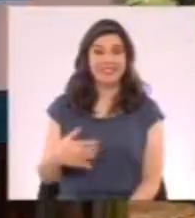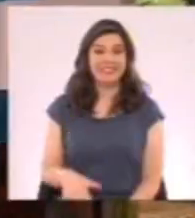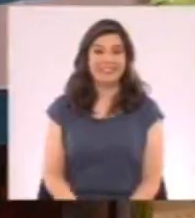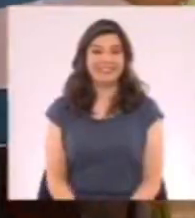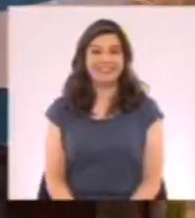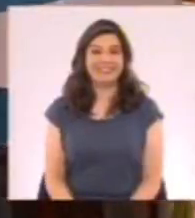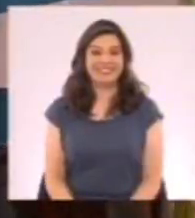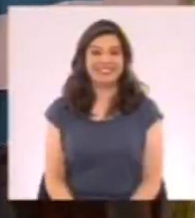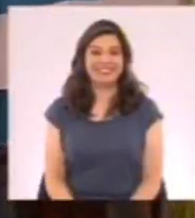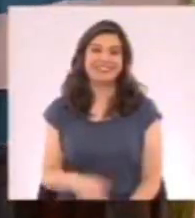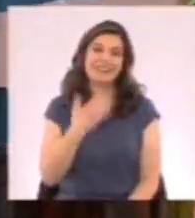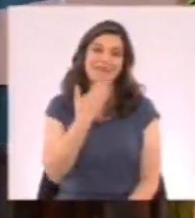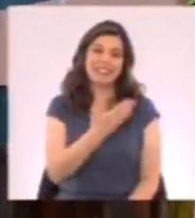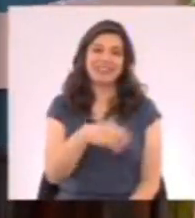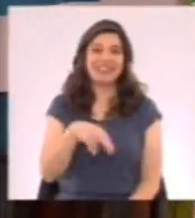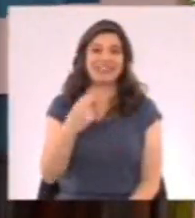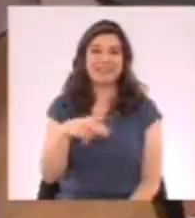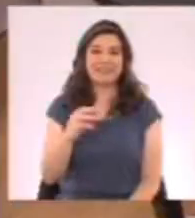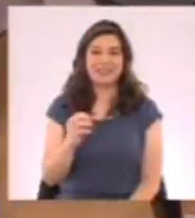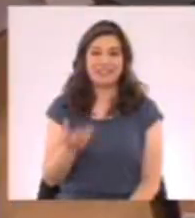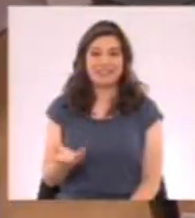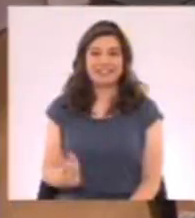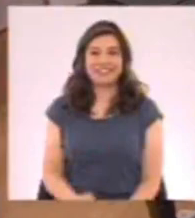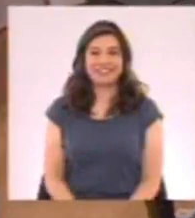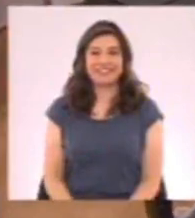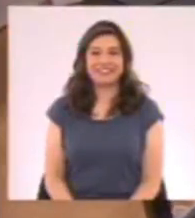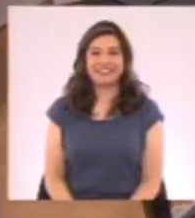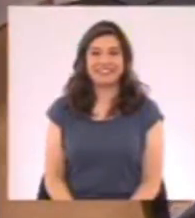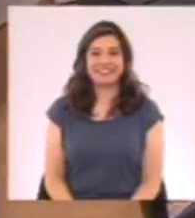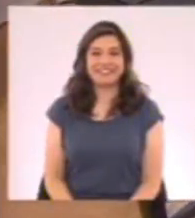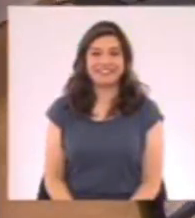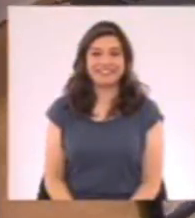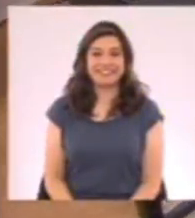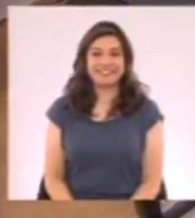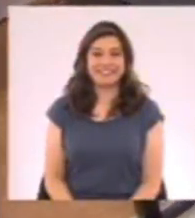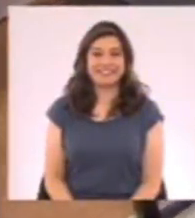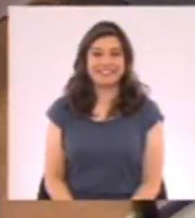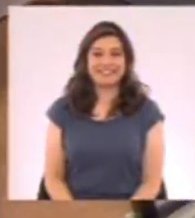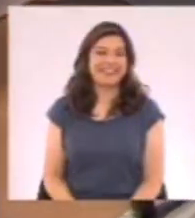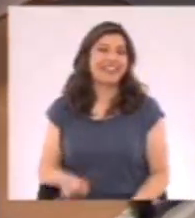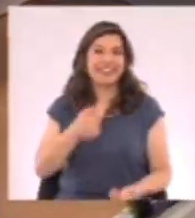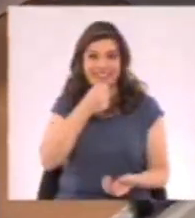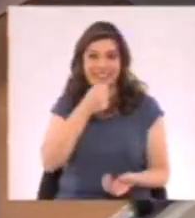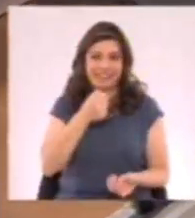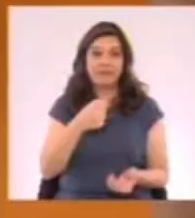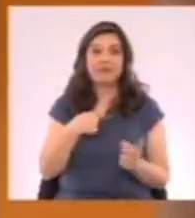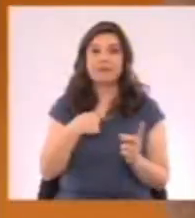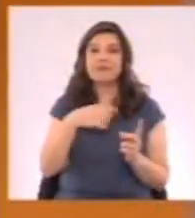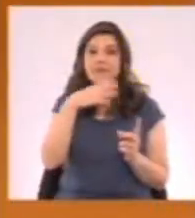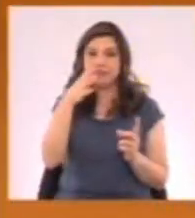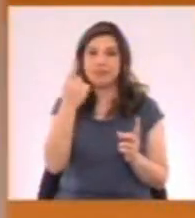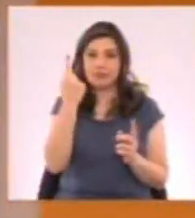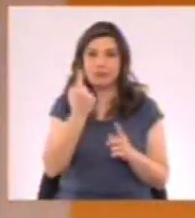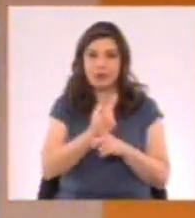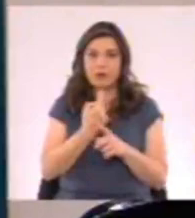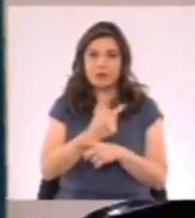Até obrigada, fico, Nuno. Até fico sem palavras. Não sei se fala para o meu microfone, se fala só. Já não sei. Que posso dizer uma coisa? Podes dizer posso, o